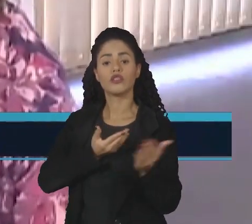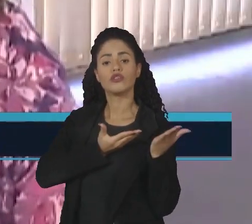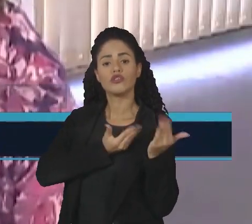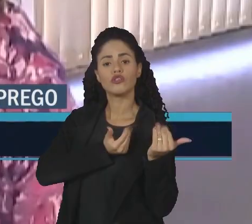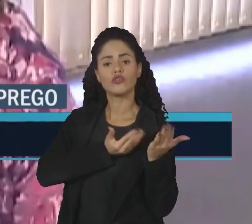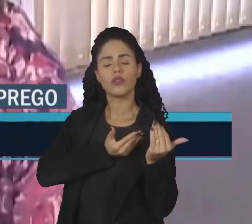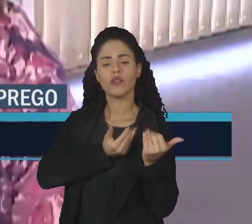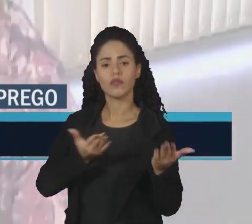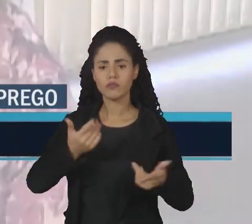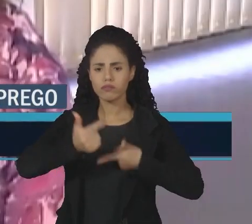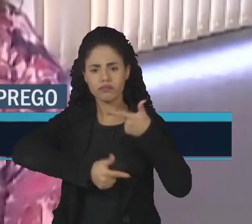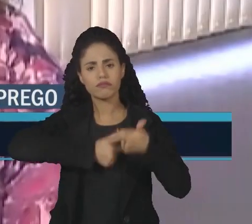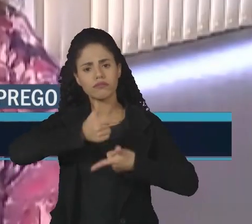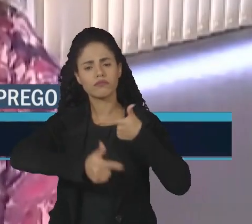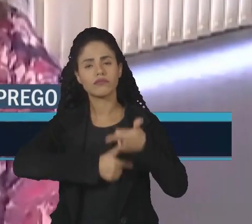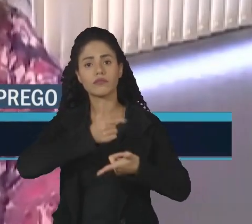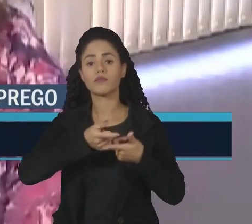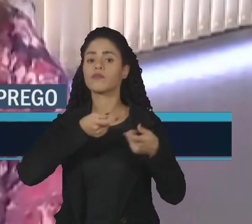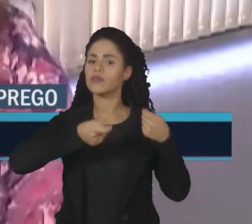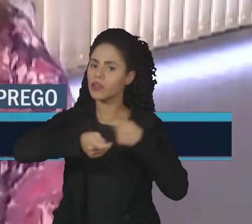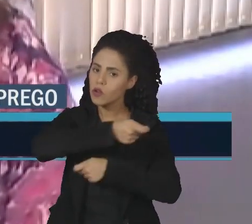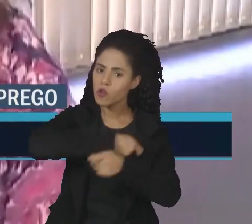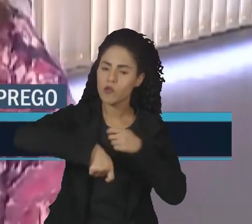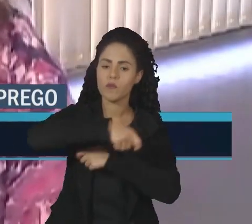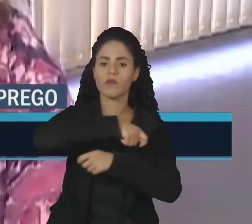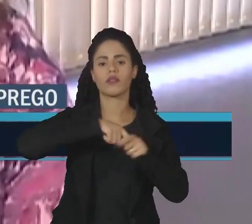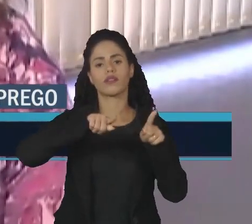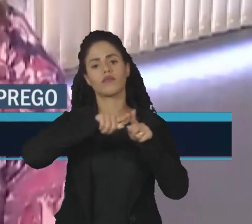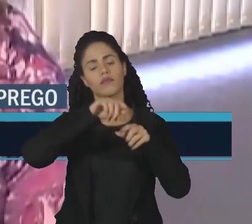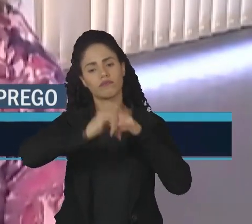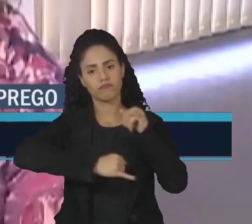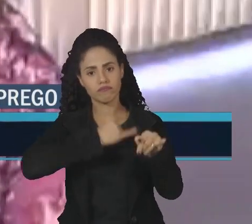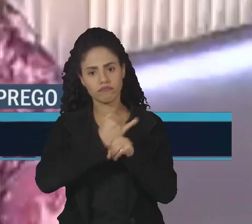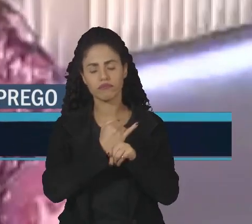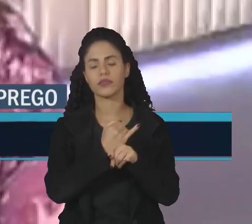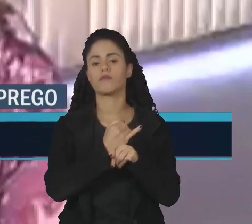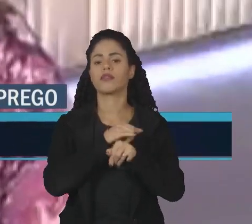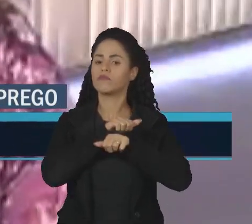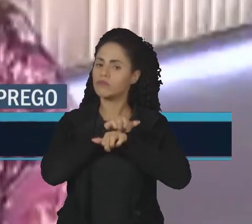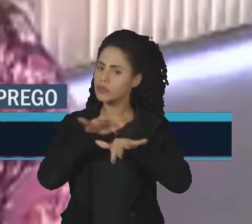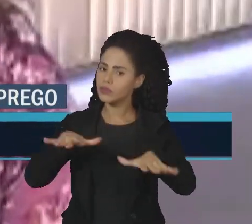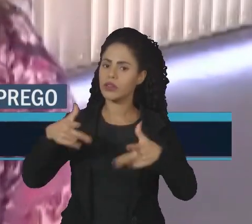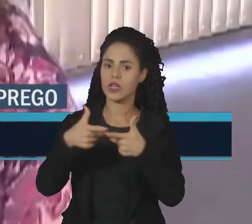no mercado de trabalho, a economia digital que está aparecendo,